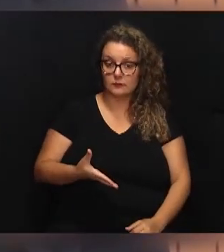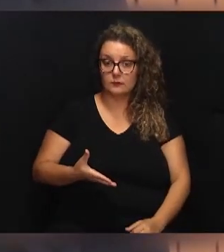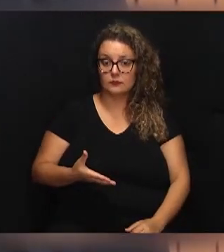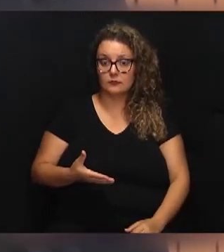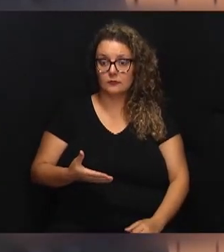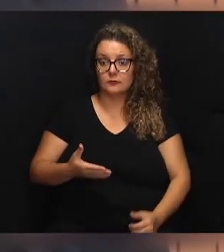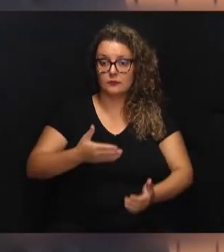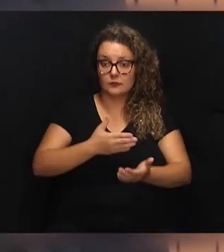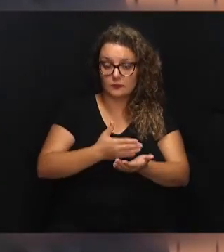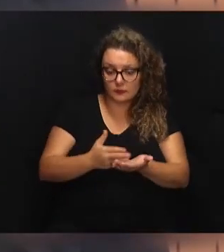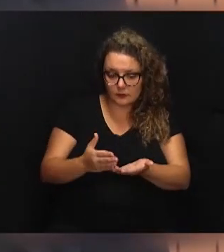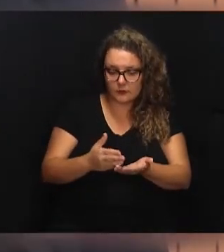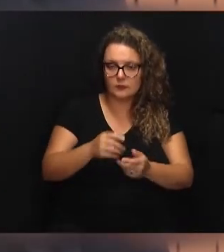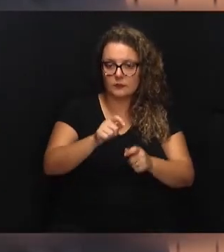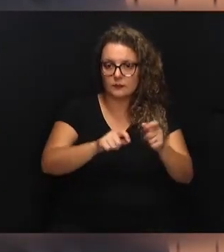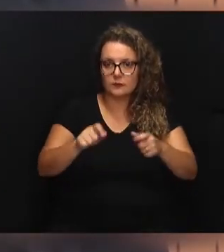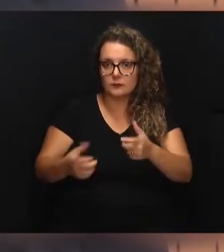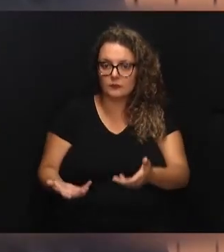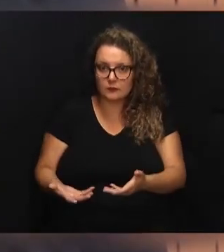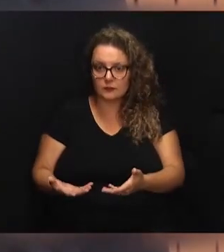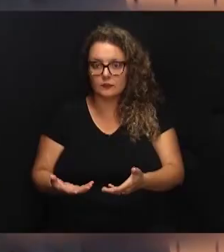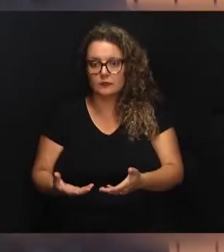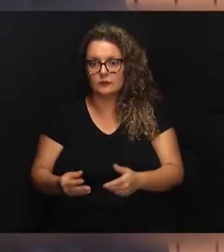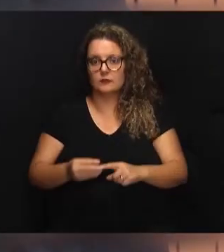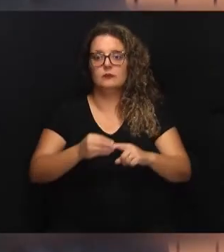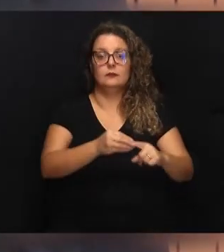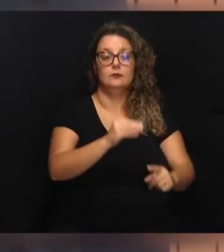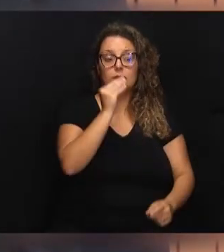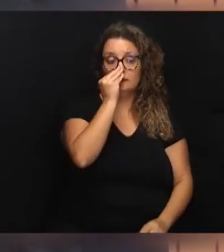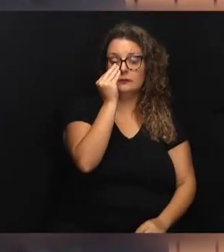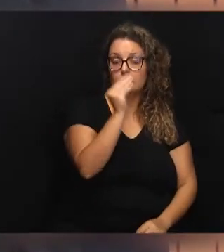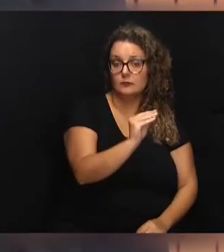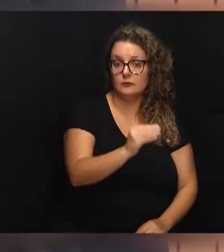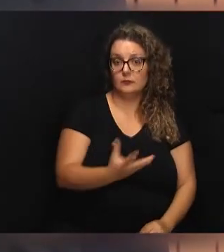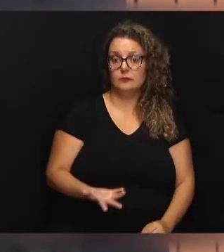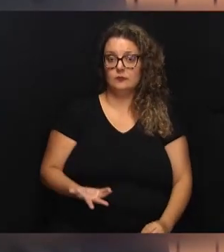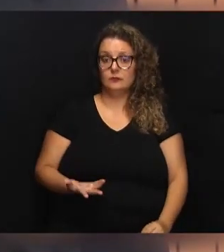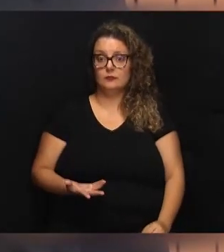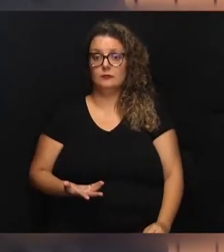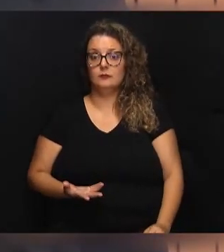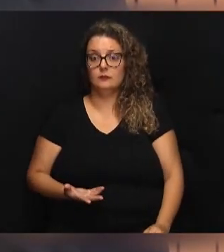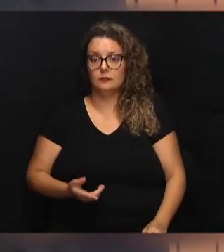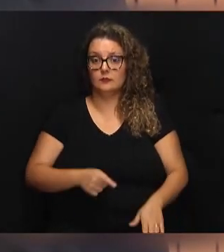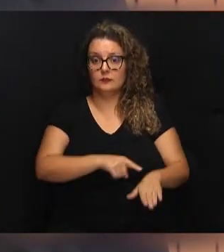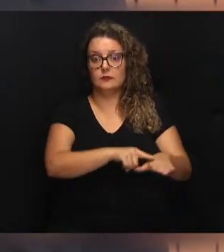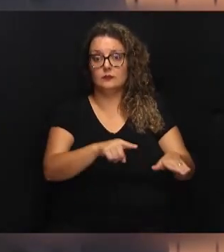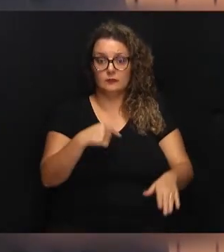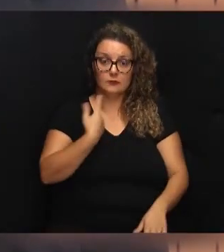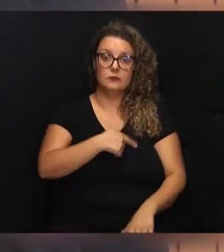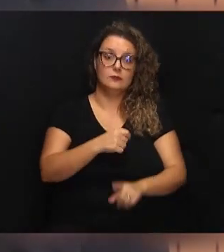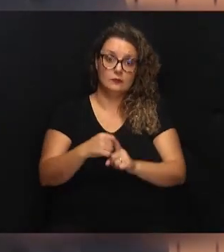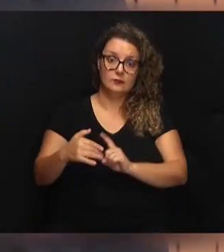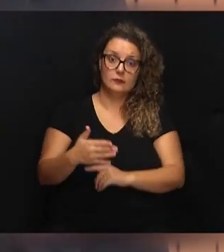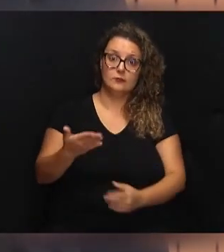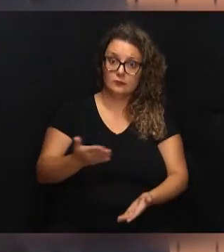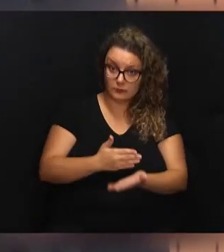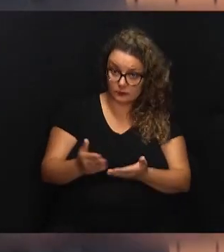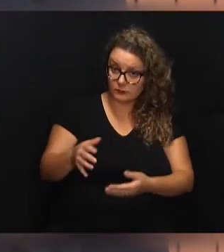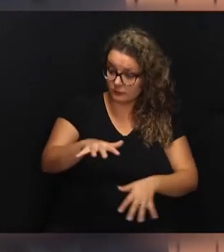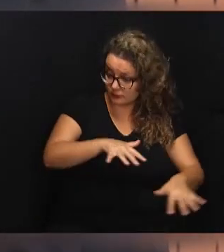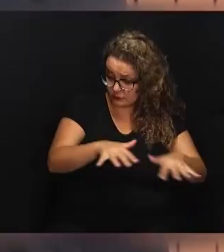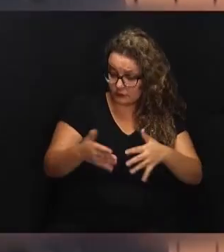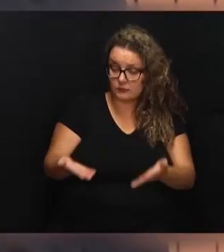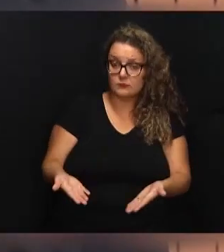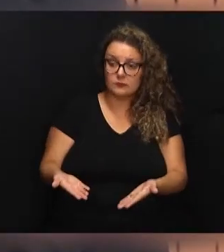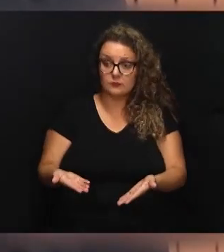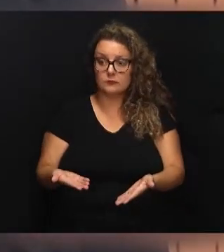das pessoas que são mais marginalizadas na nossa sociedade, são as mais excluídas da nossa sociedade, essa